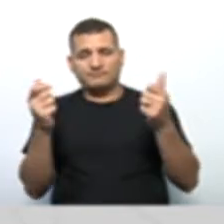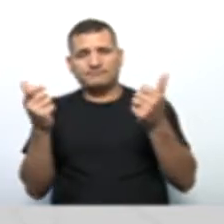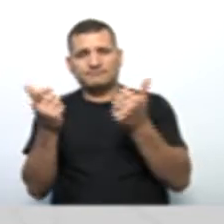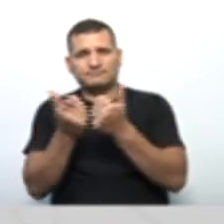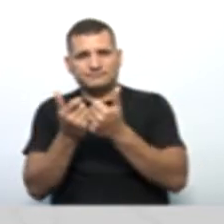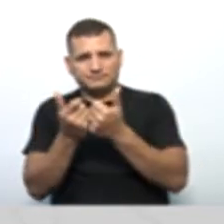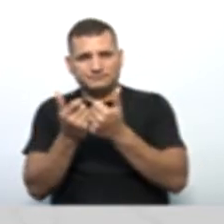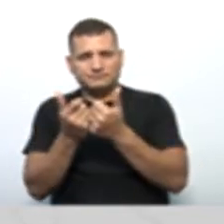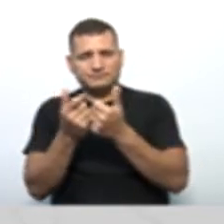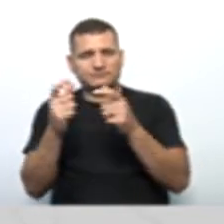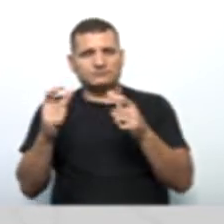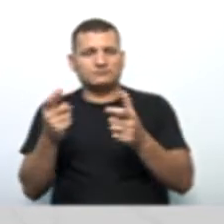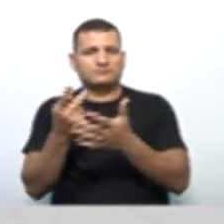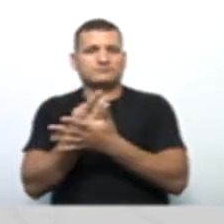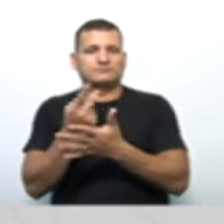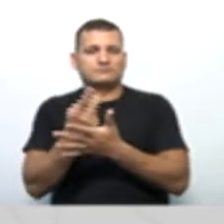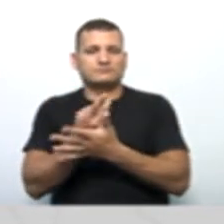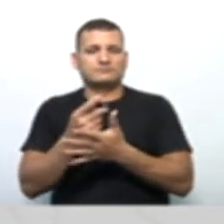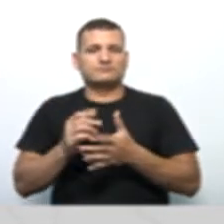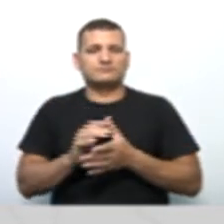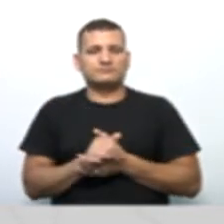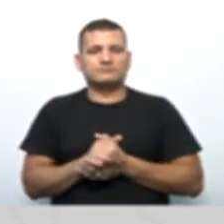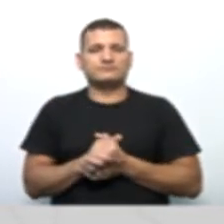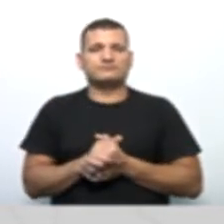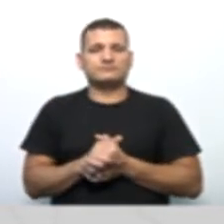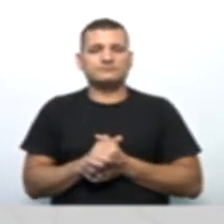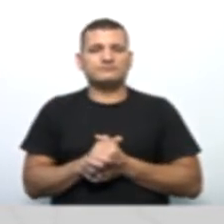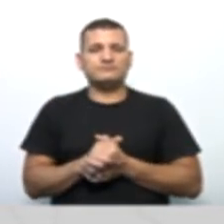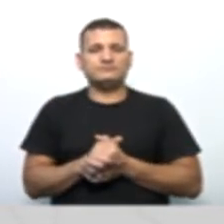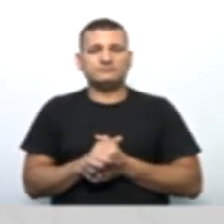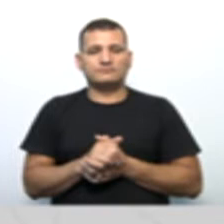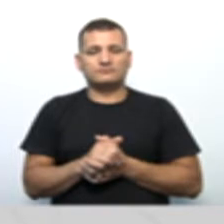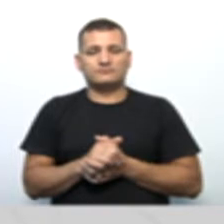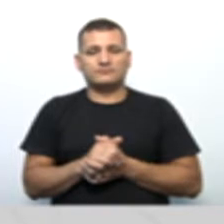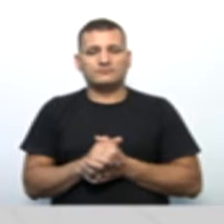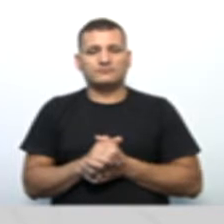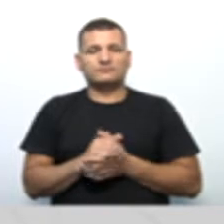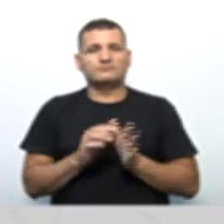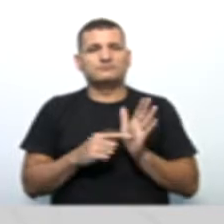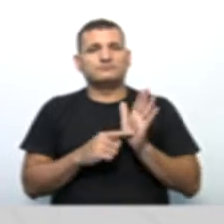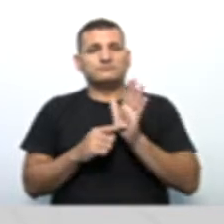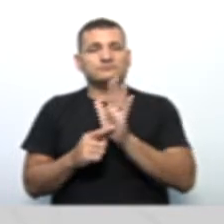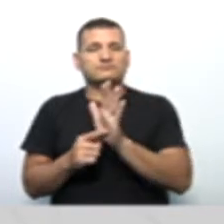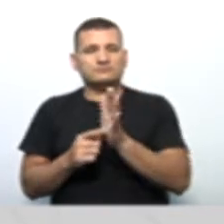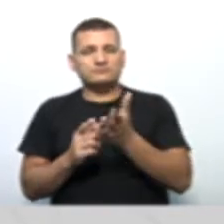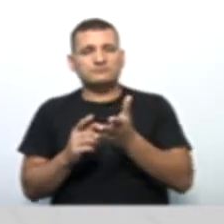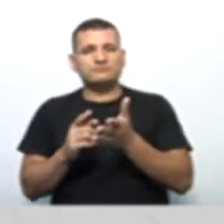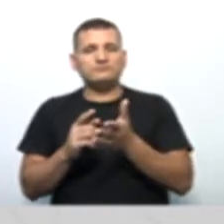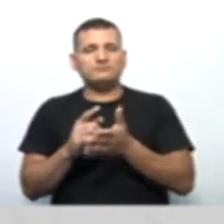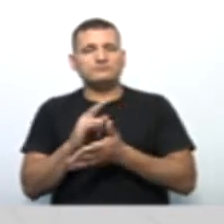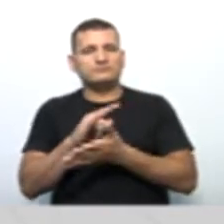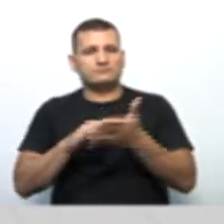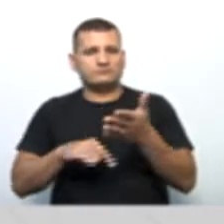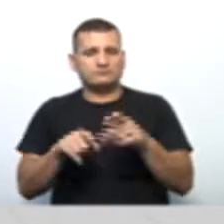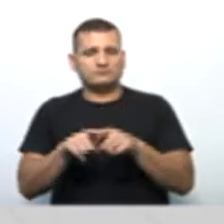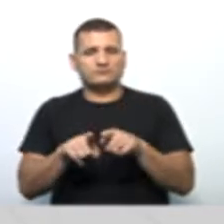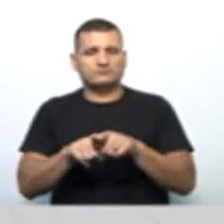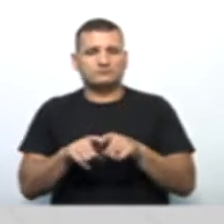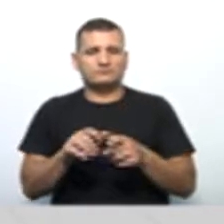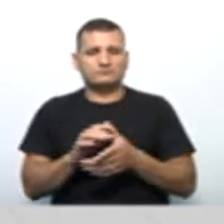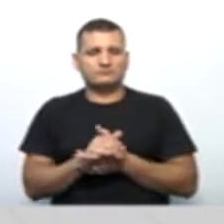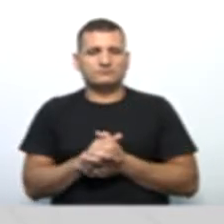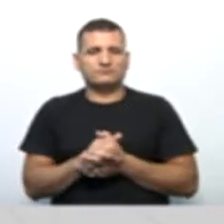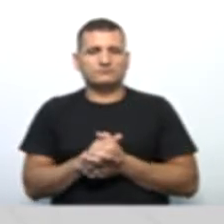próximo de onde foi que ele fez esse erro e ajudar com a documentação na junta documentação então é uma boa não precisar